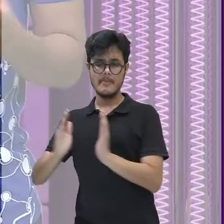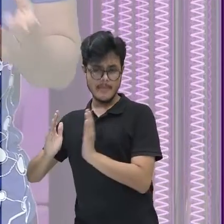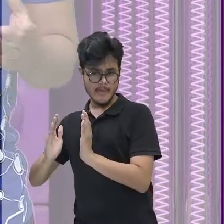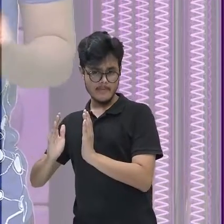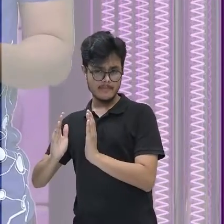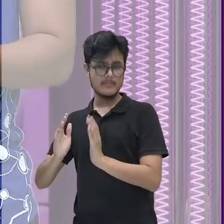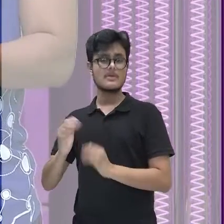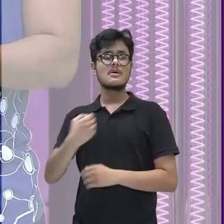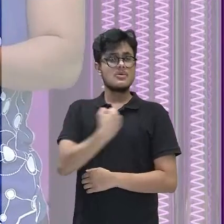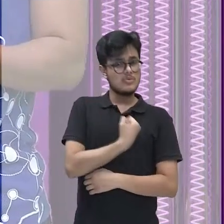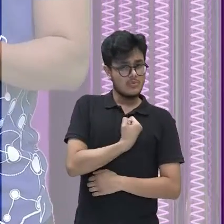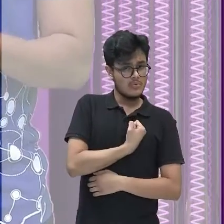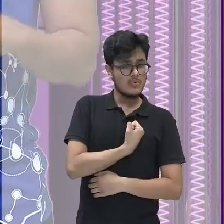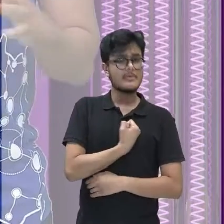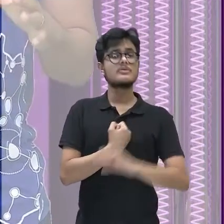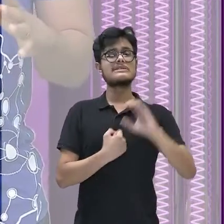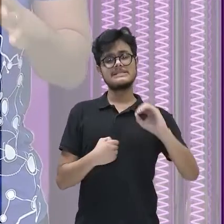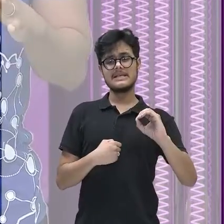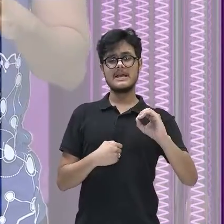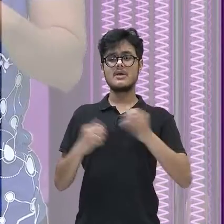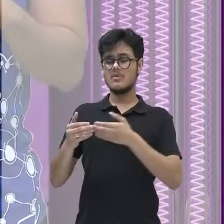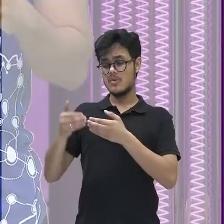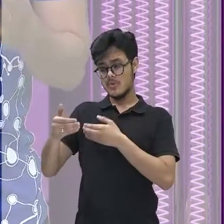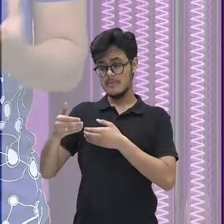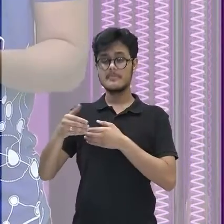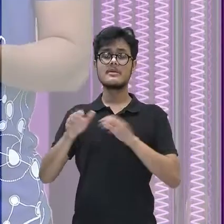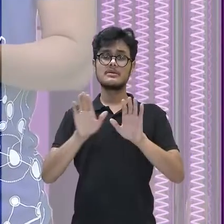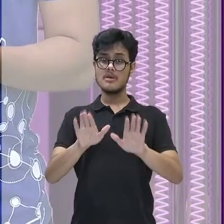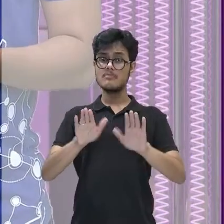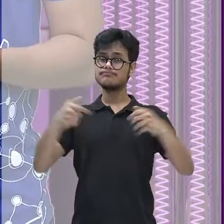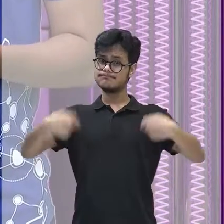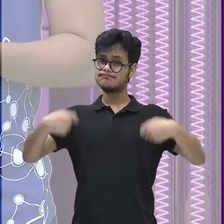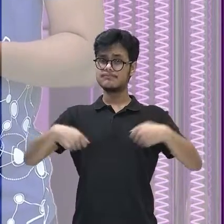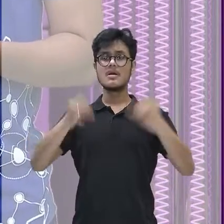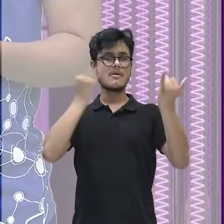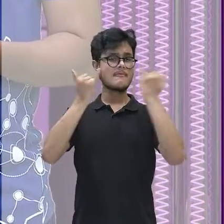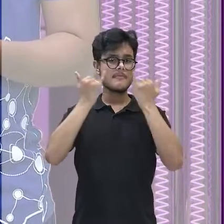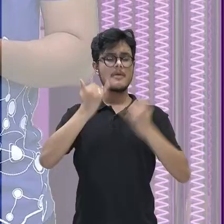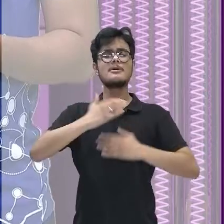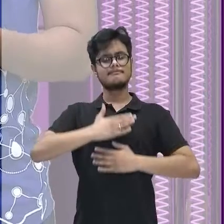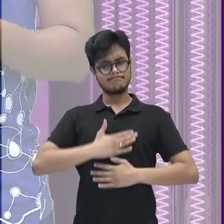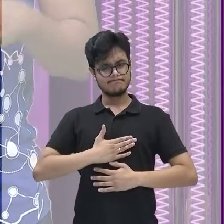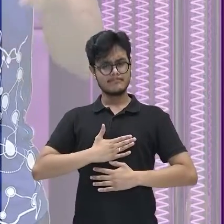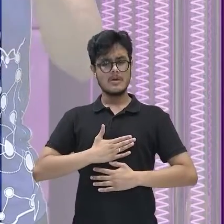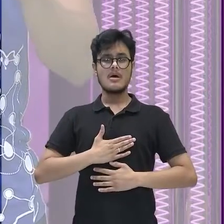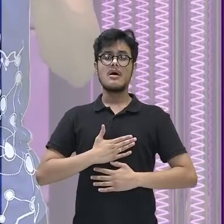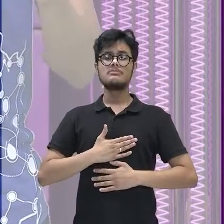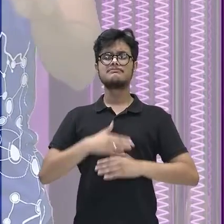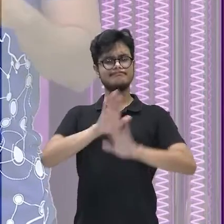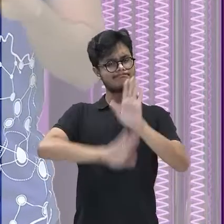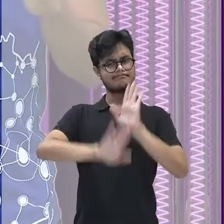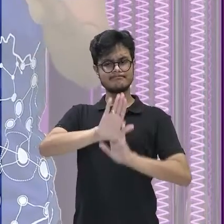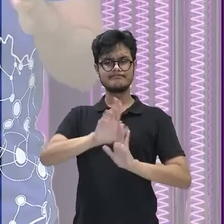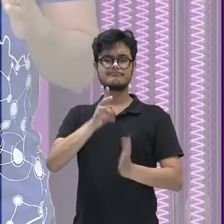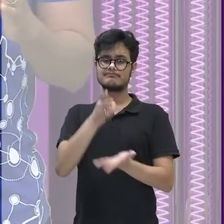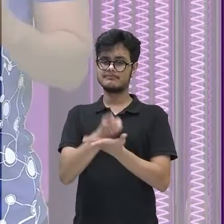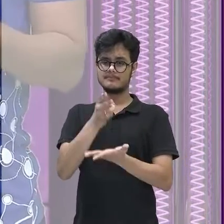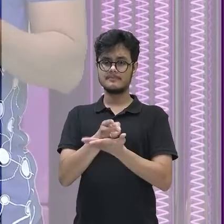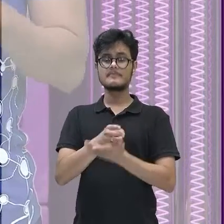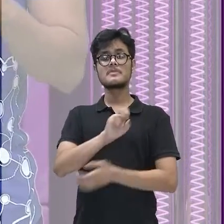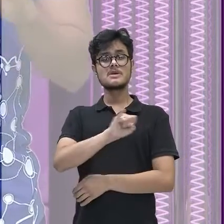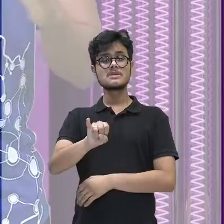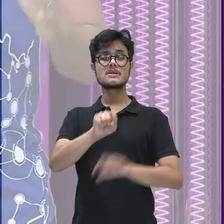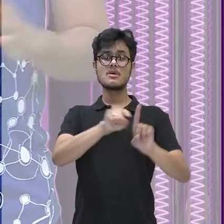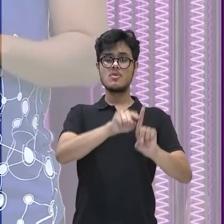que começam em zero, né? Então a gente tem que tomar esse cuidado aí na hora da leitura. Então, se o